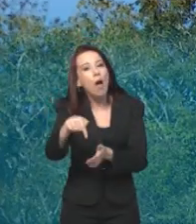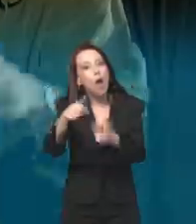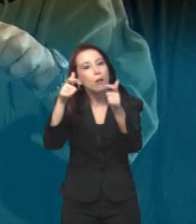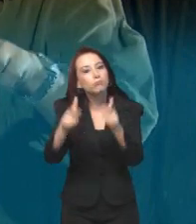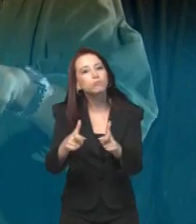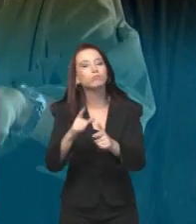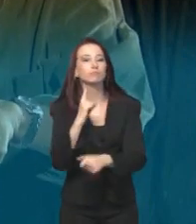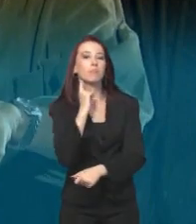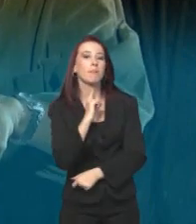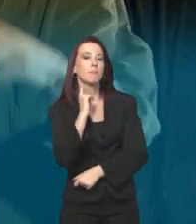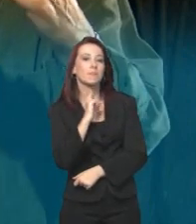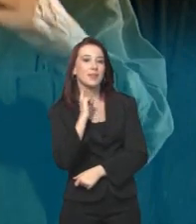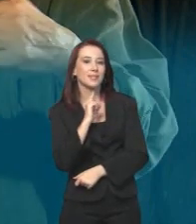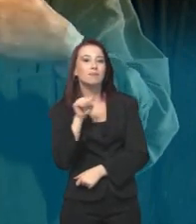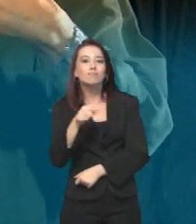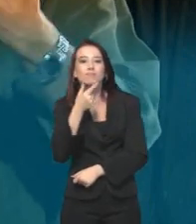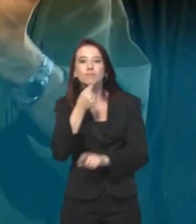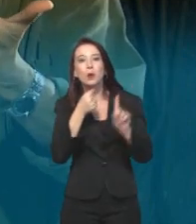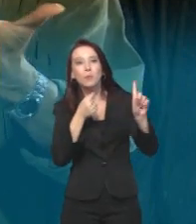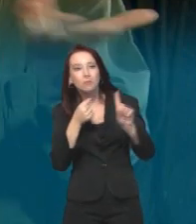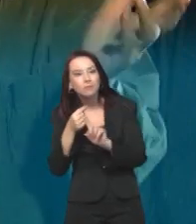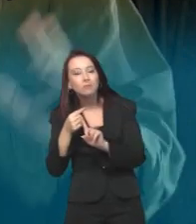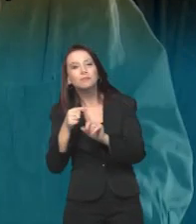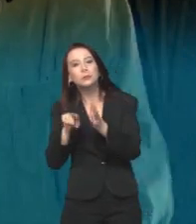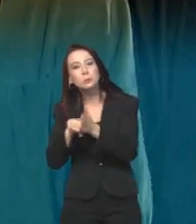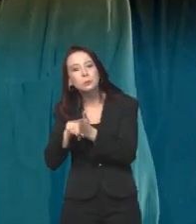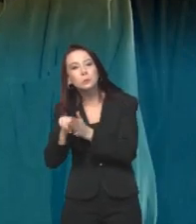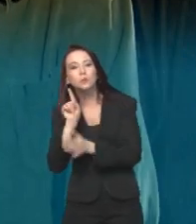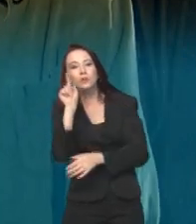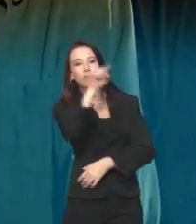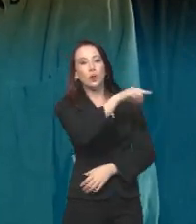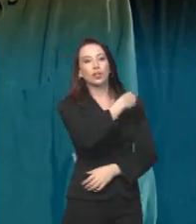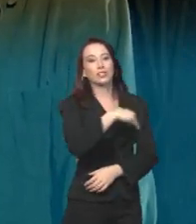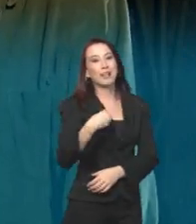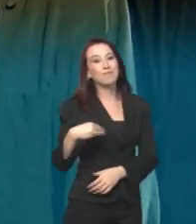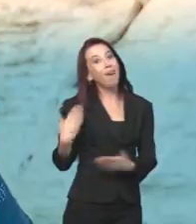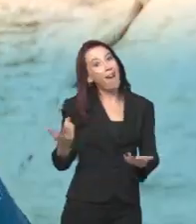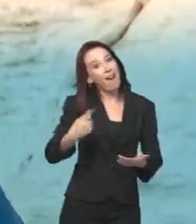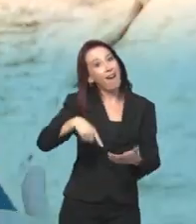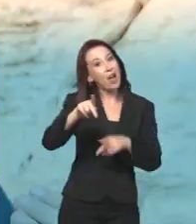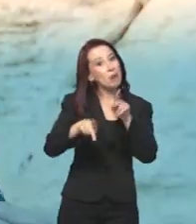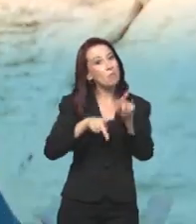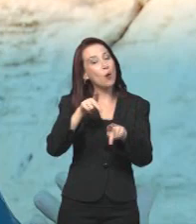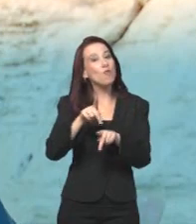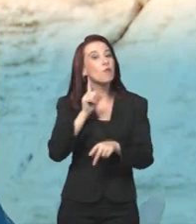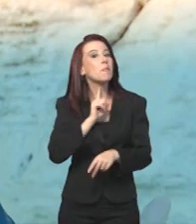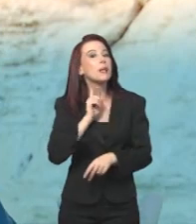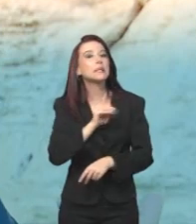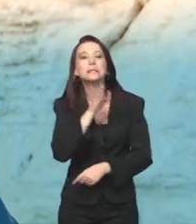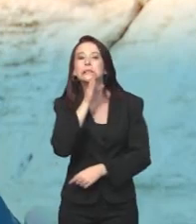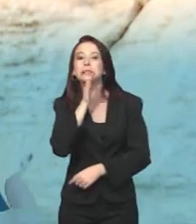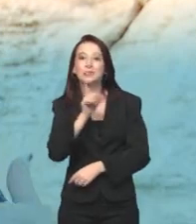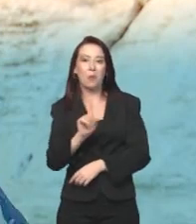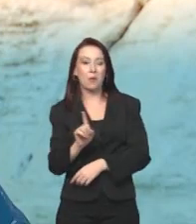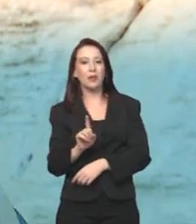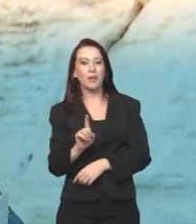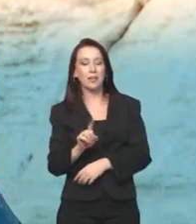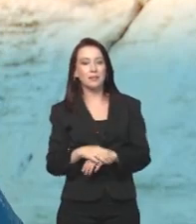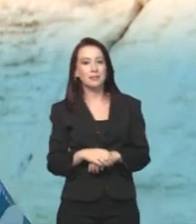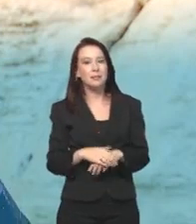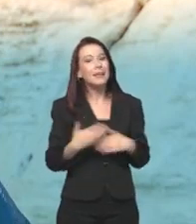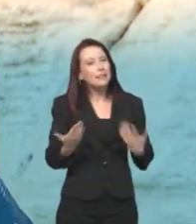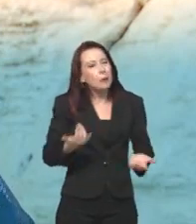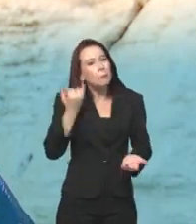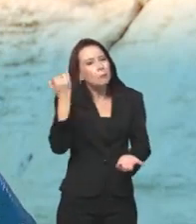história em Minas Gerais. Mais uma coisa que mineiro não conhece. Daí a importância do trabalho de Lund. Ele soube